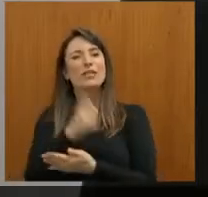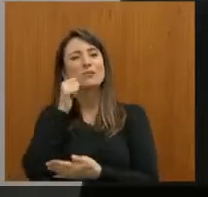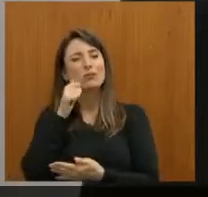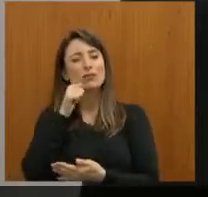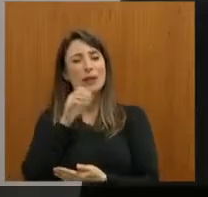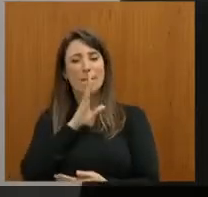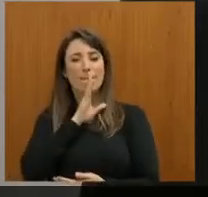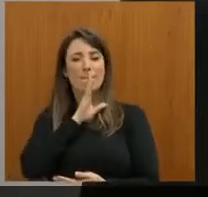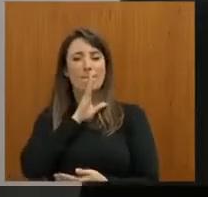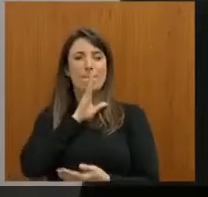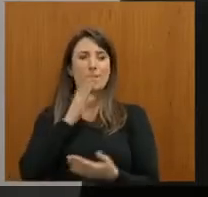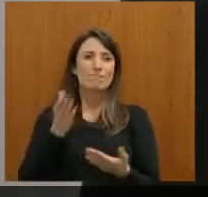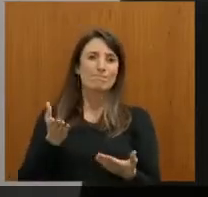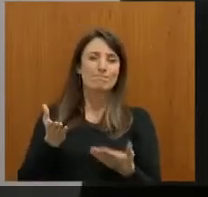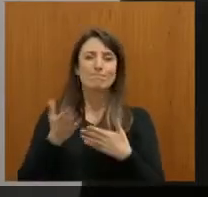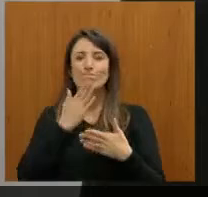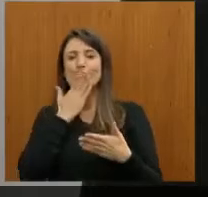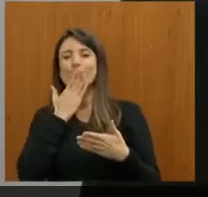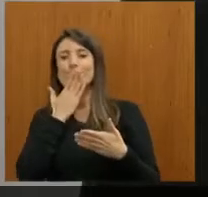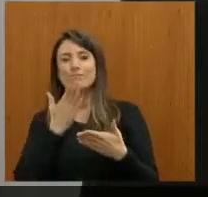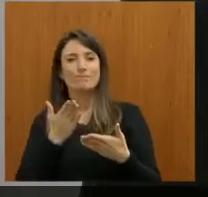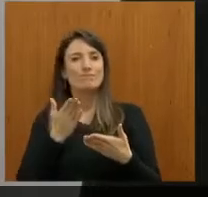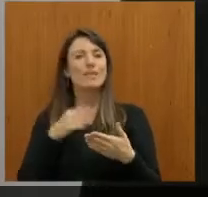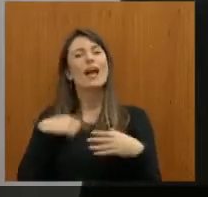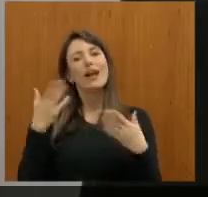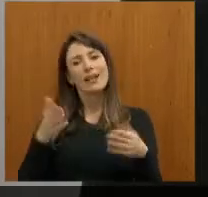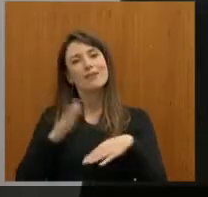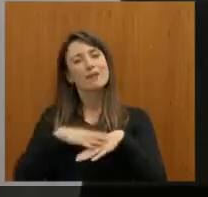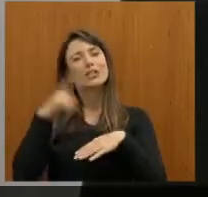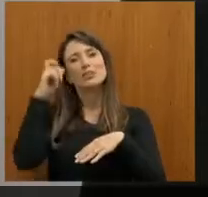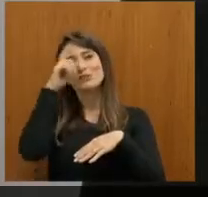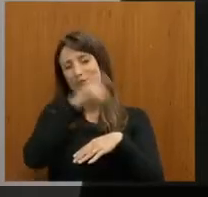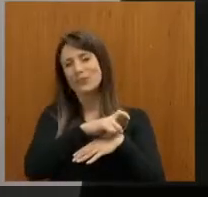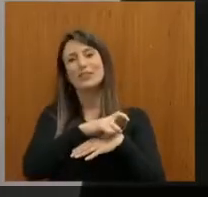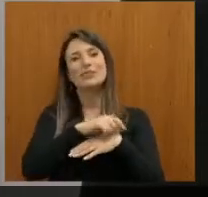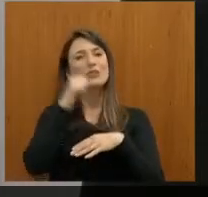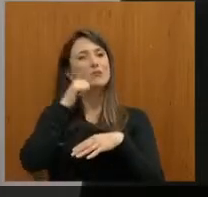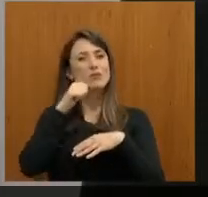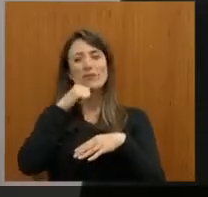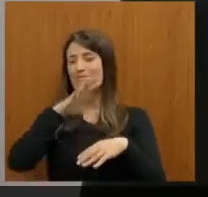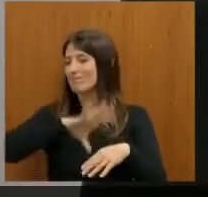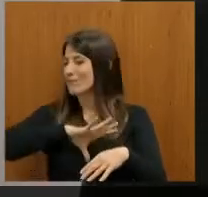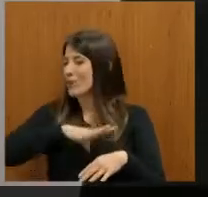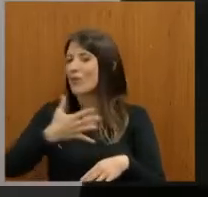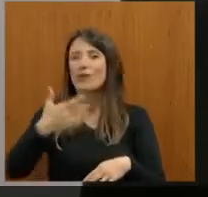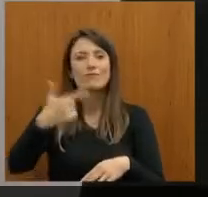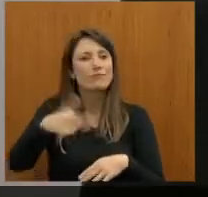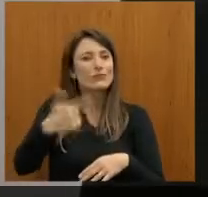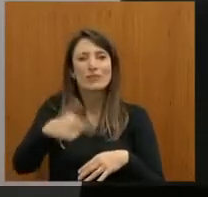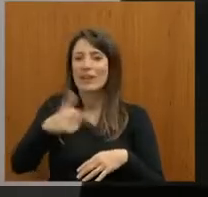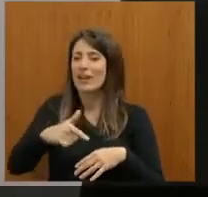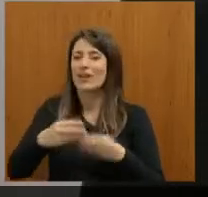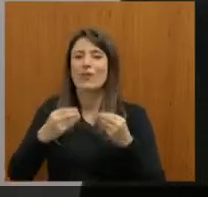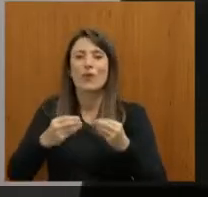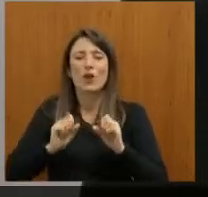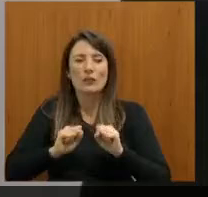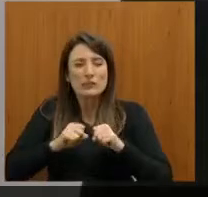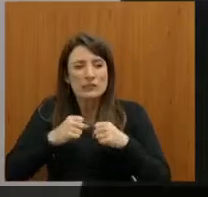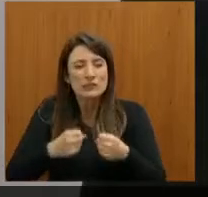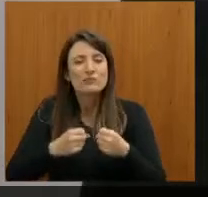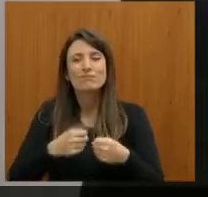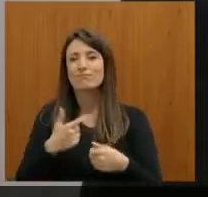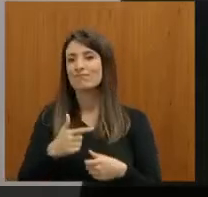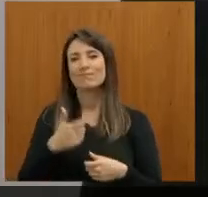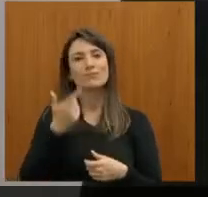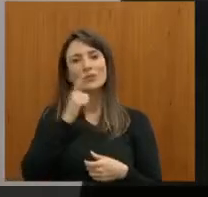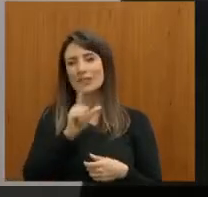dificultar um processo Bom dia de encorajamento e de superação das dificuldades e deixou a mensagem